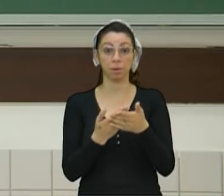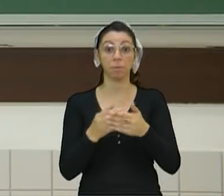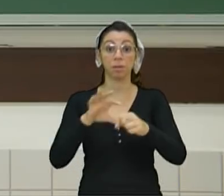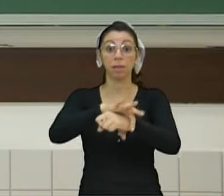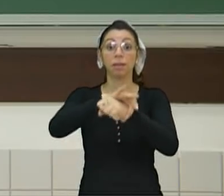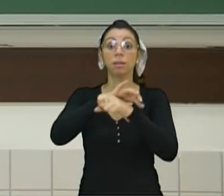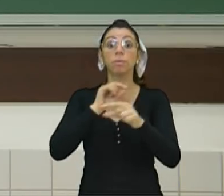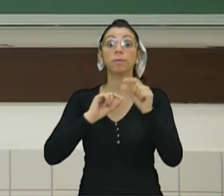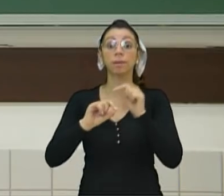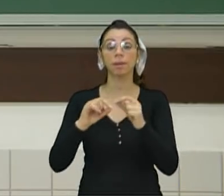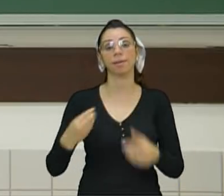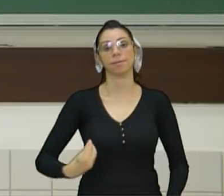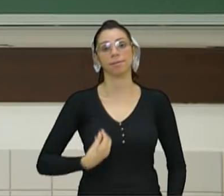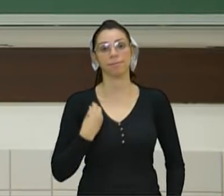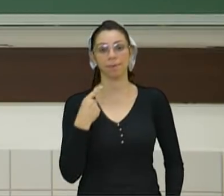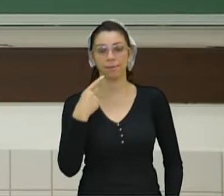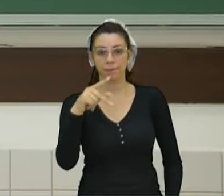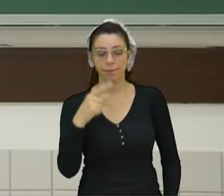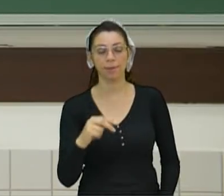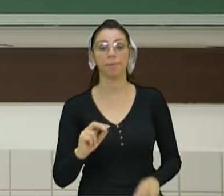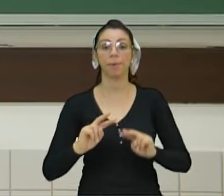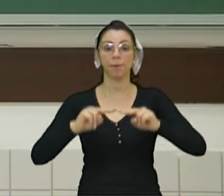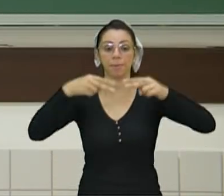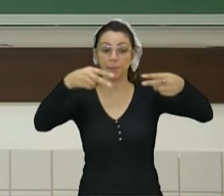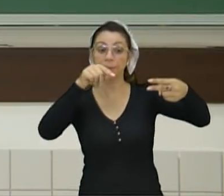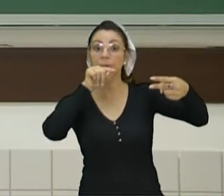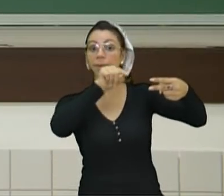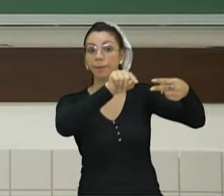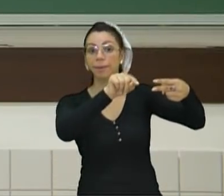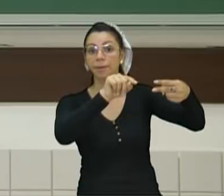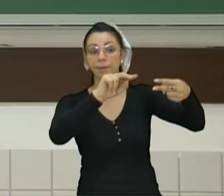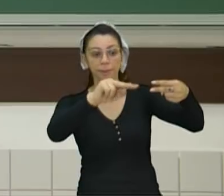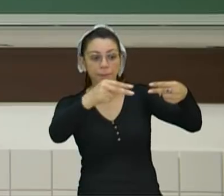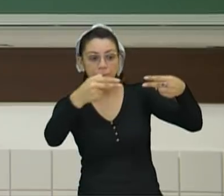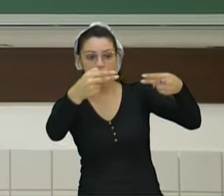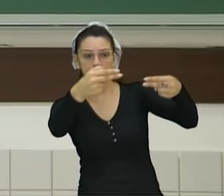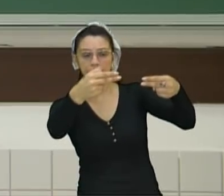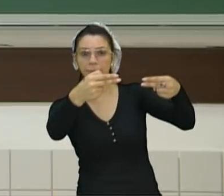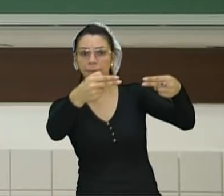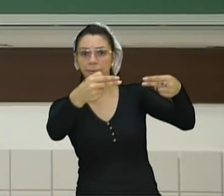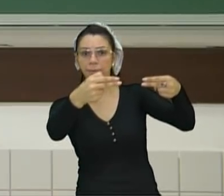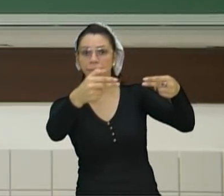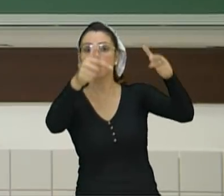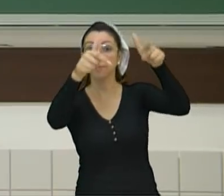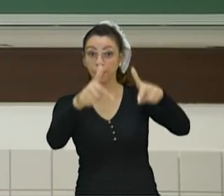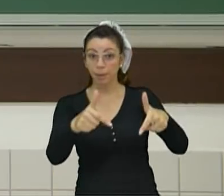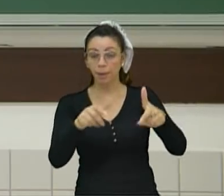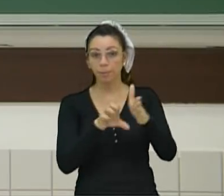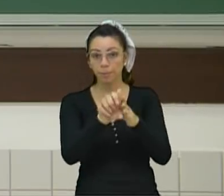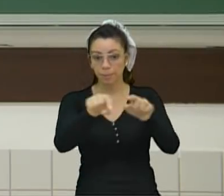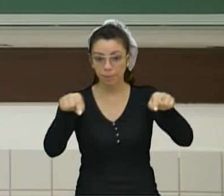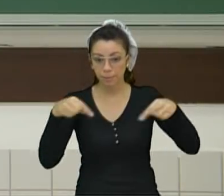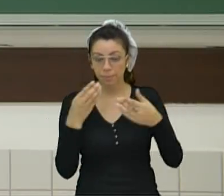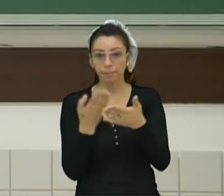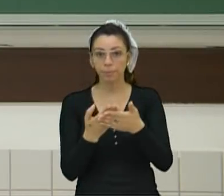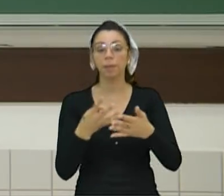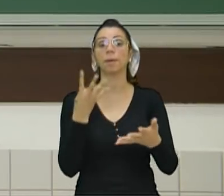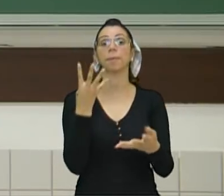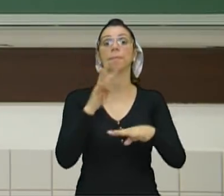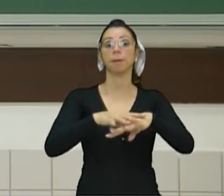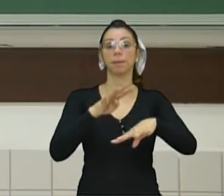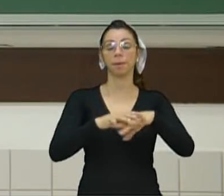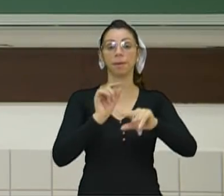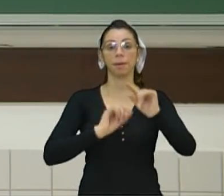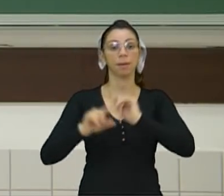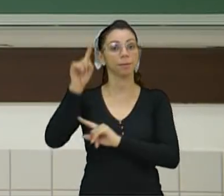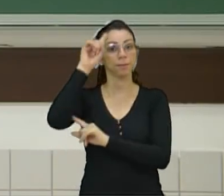vocês fazem isso? Acessem o link, aquele link que tem lá, aquele local no Classroom, que normalmente em matemática,